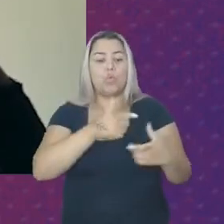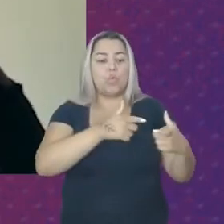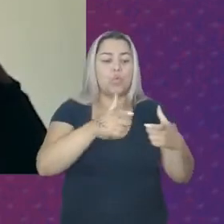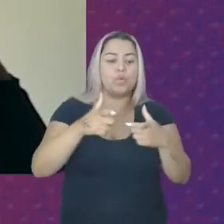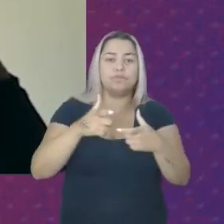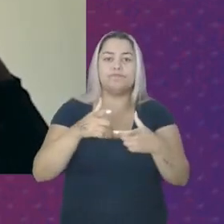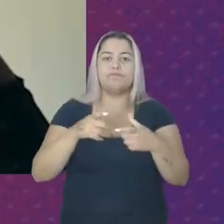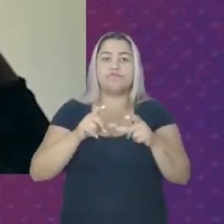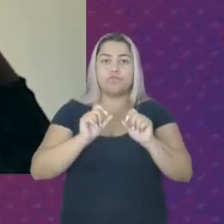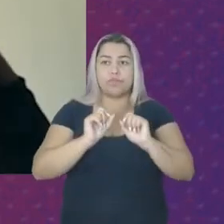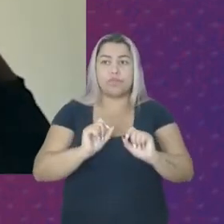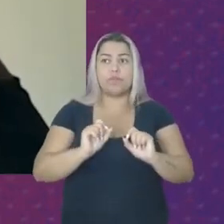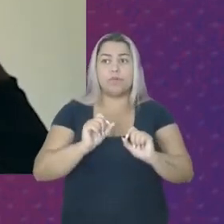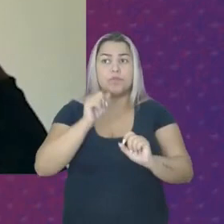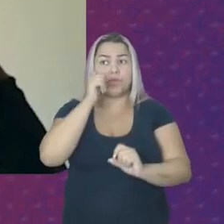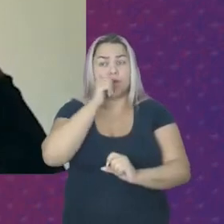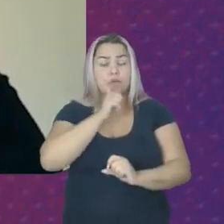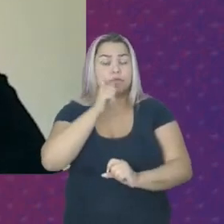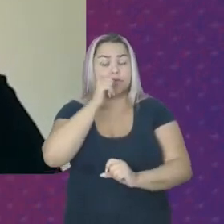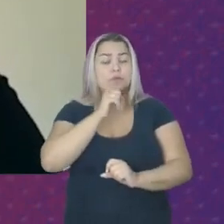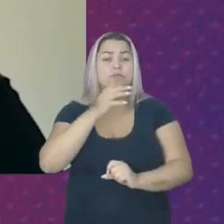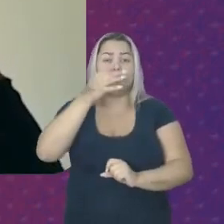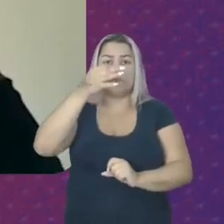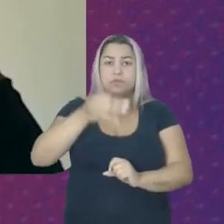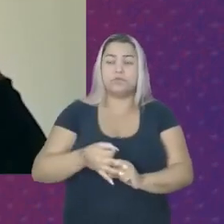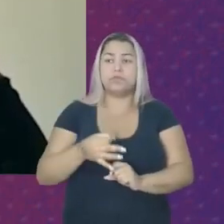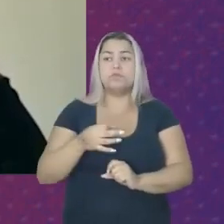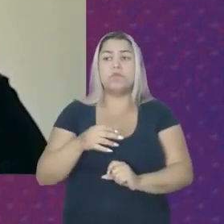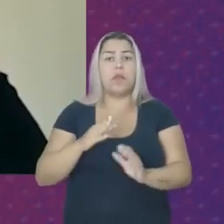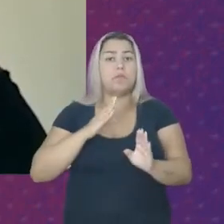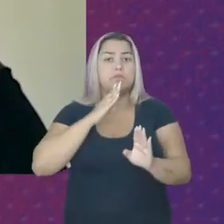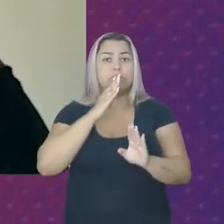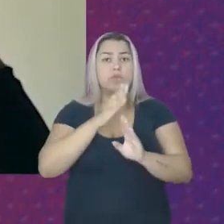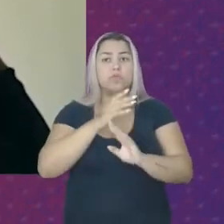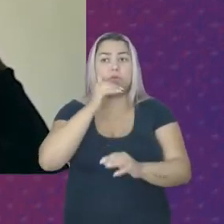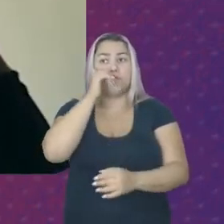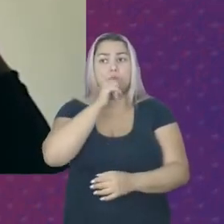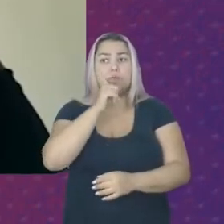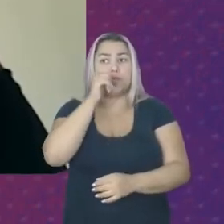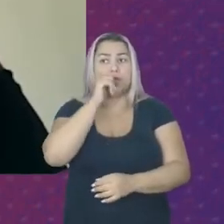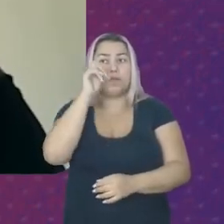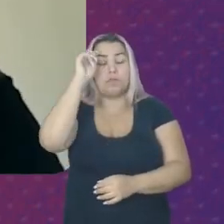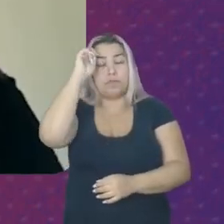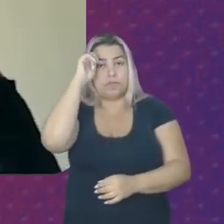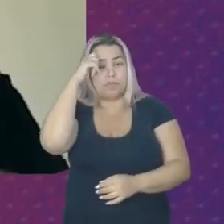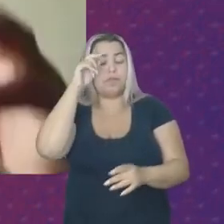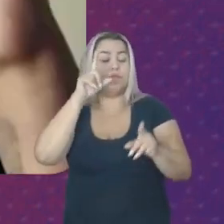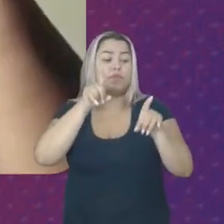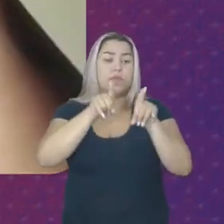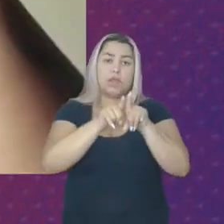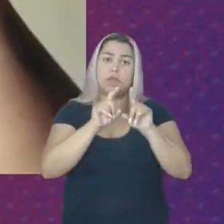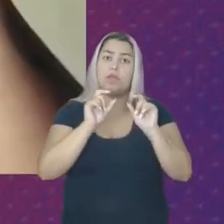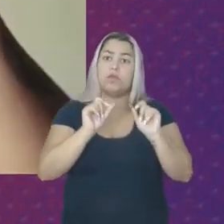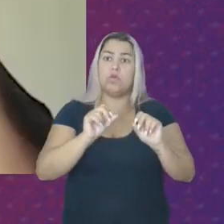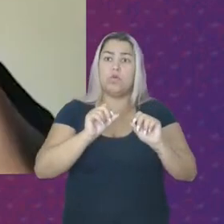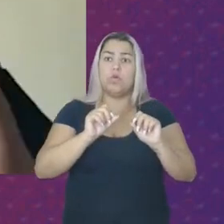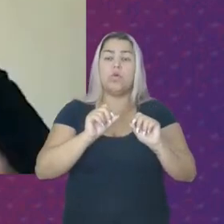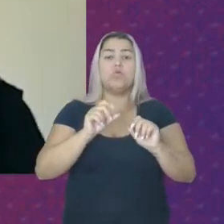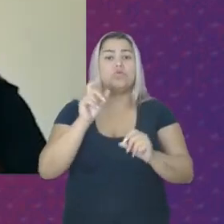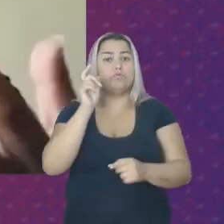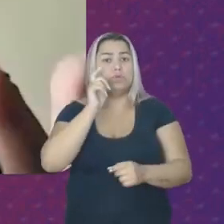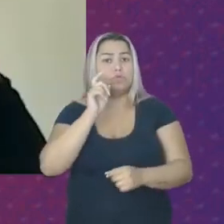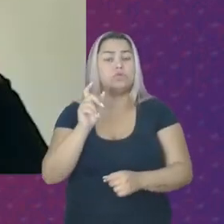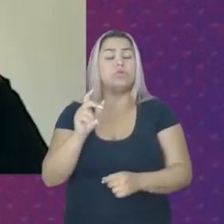mulheres, podemos e faremos isso, com certeza, principalmente as mulheres do PT. E para isso a gente tem que tratar do que é de interesse do